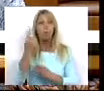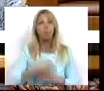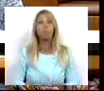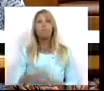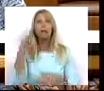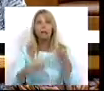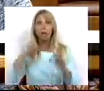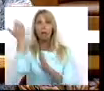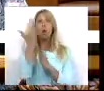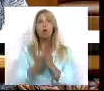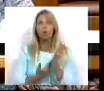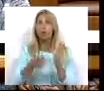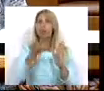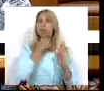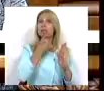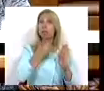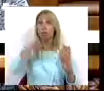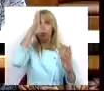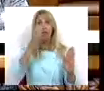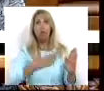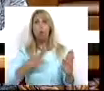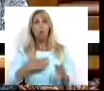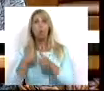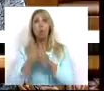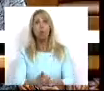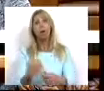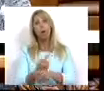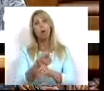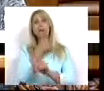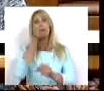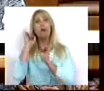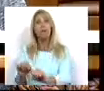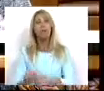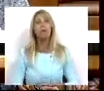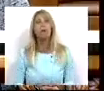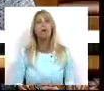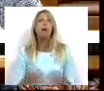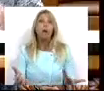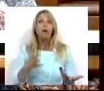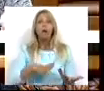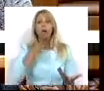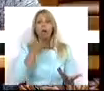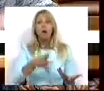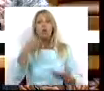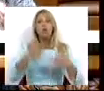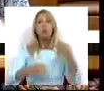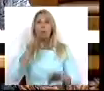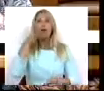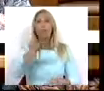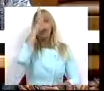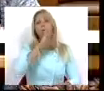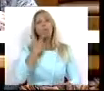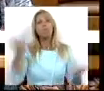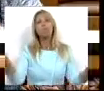Constitucional decidiu e o Governo não quer cumprir o que foi decidido. Ou seja, o Tribunal disse que o Governo não